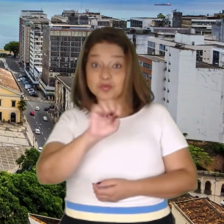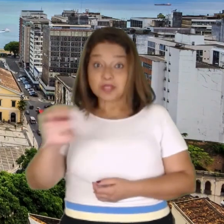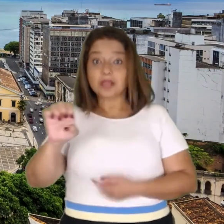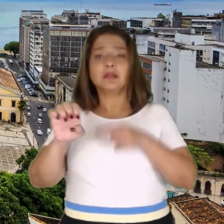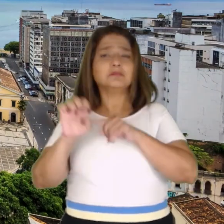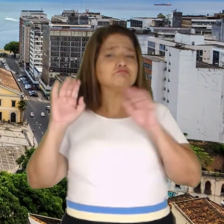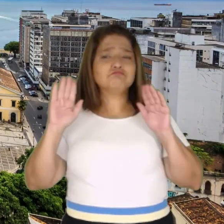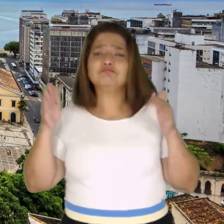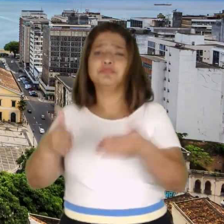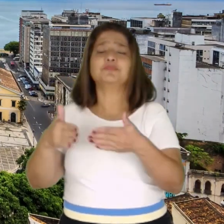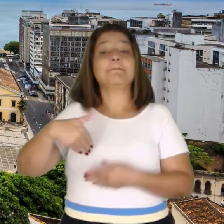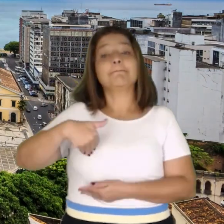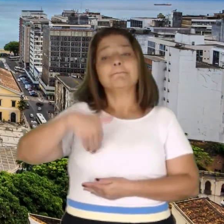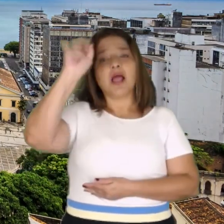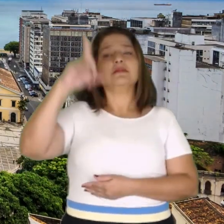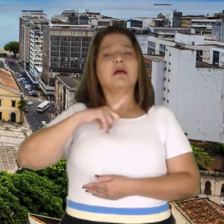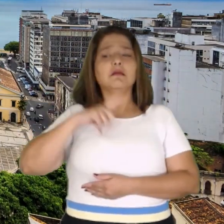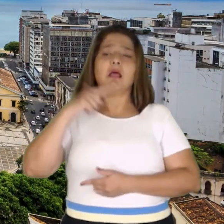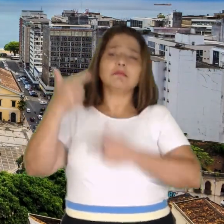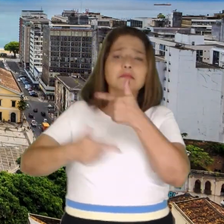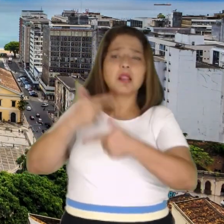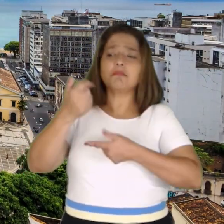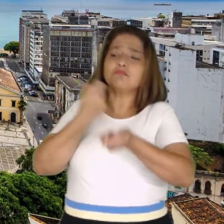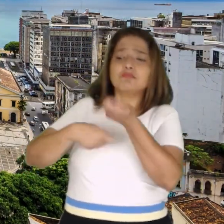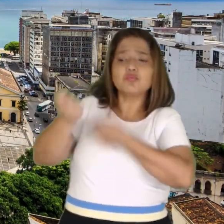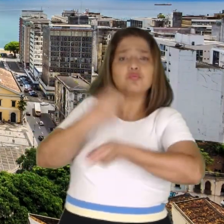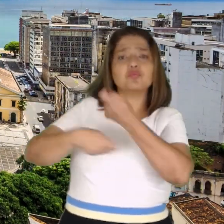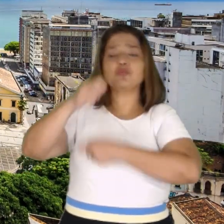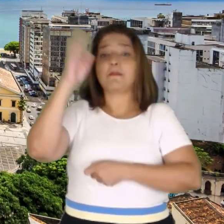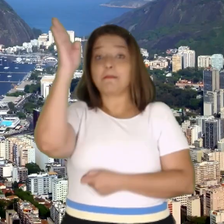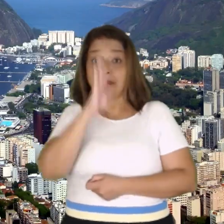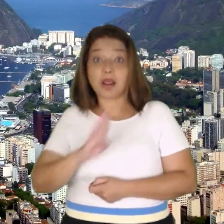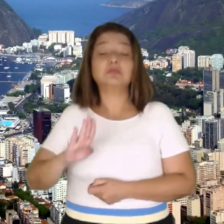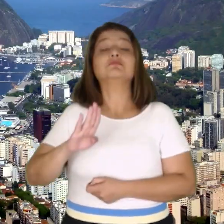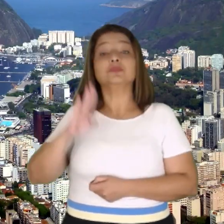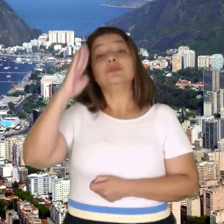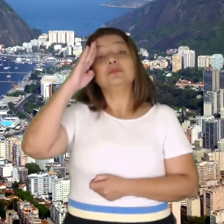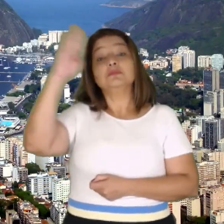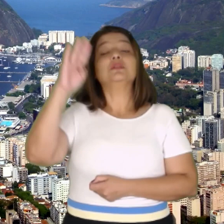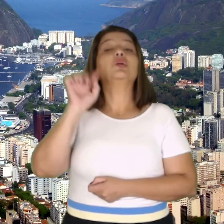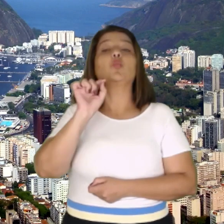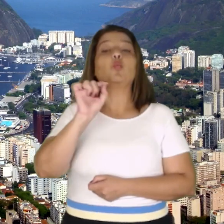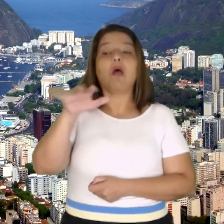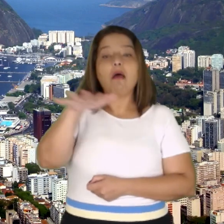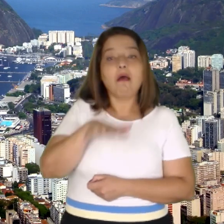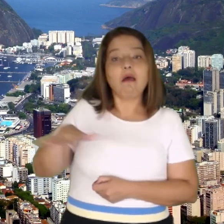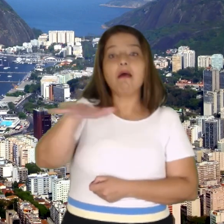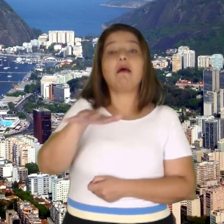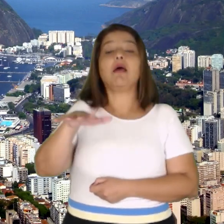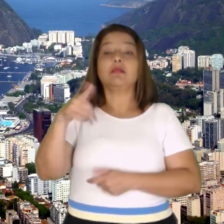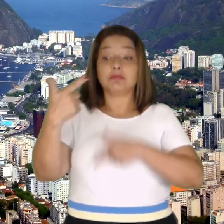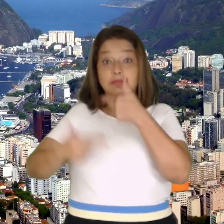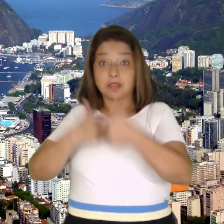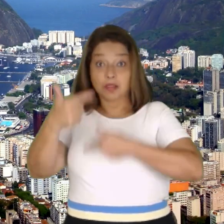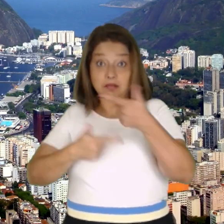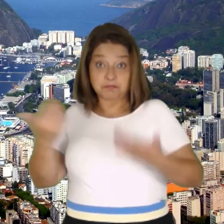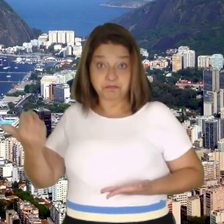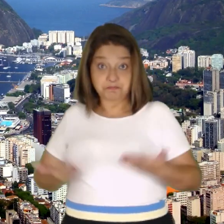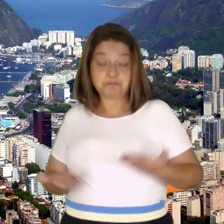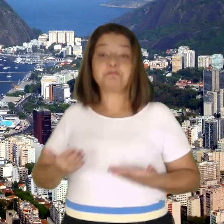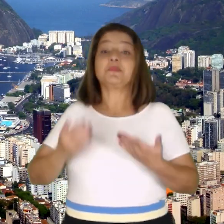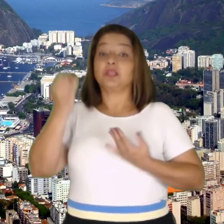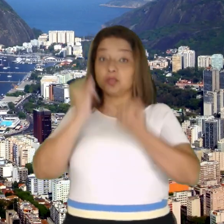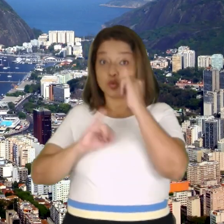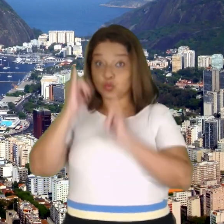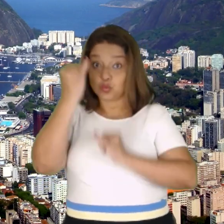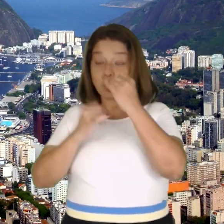Sudeste concentra a maior parte da atividade econômica do país, com destaque para os setores de